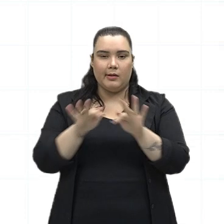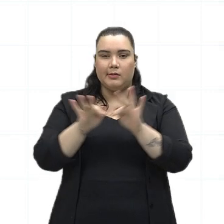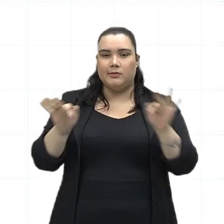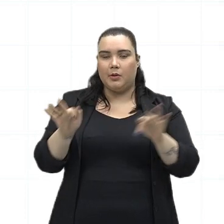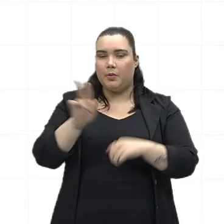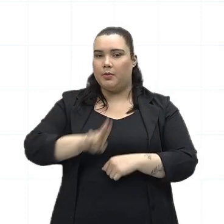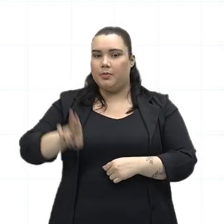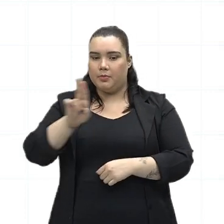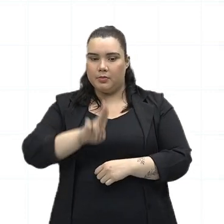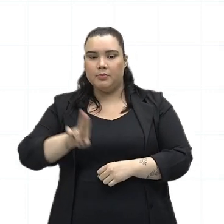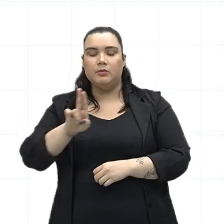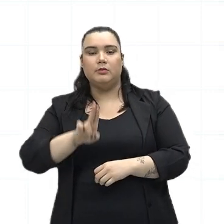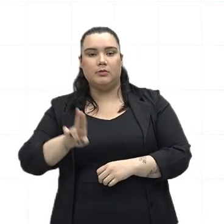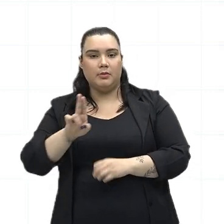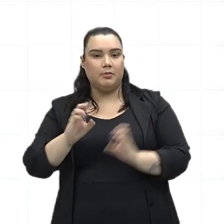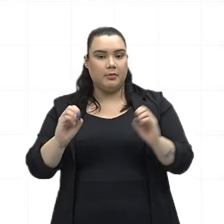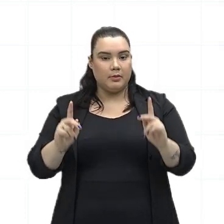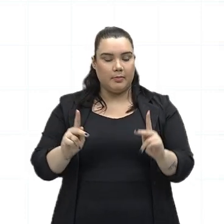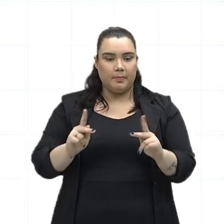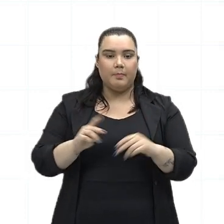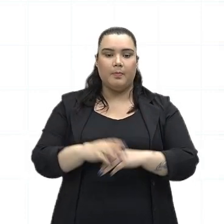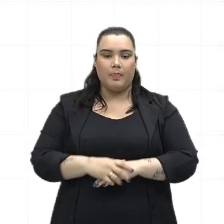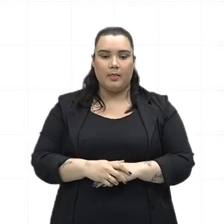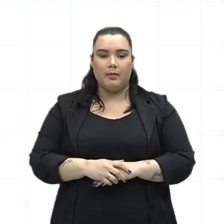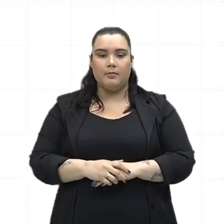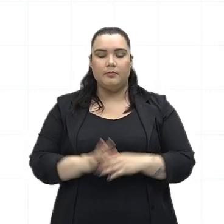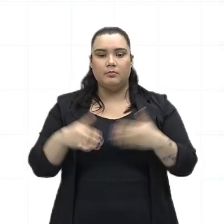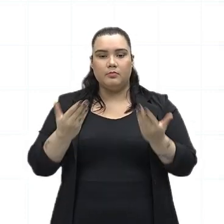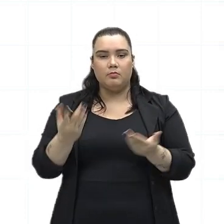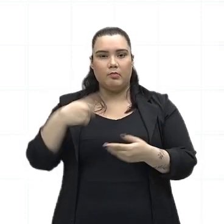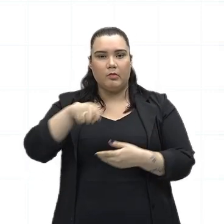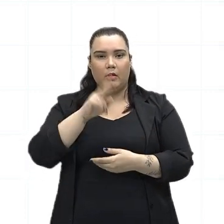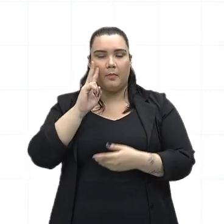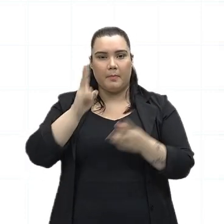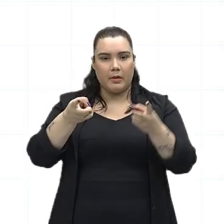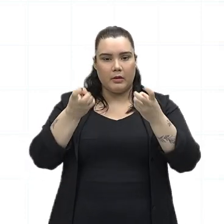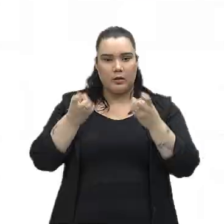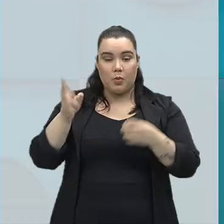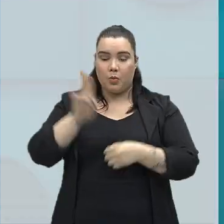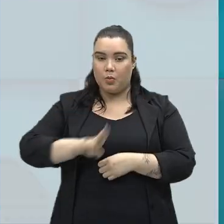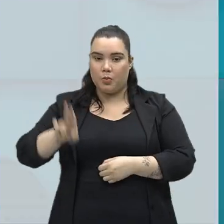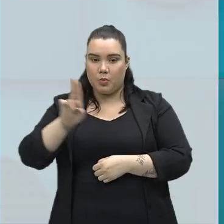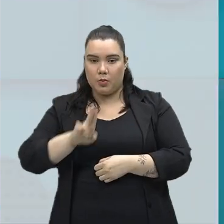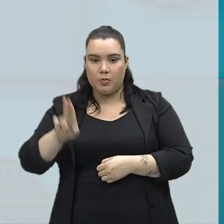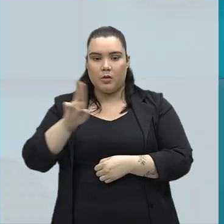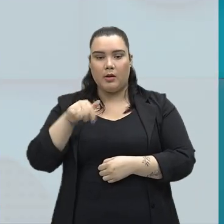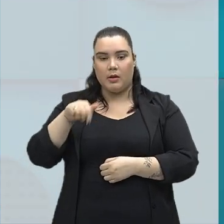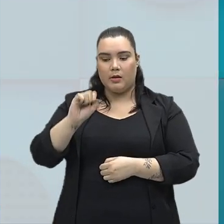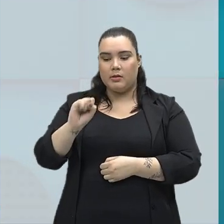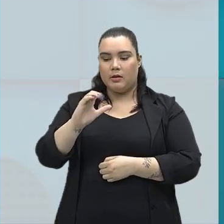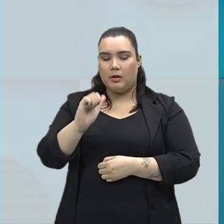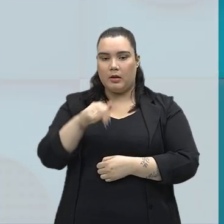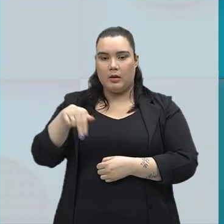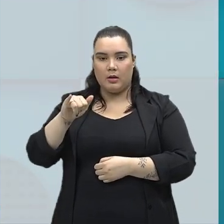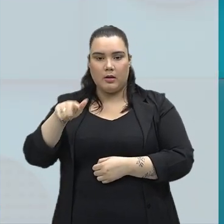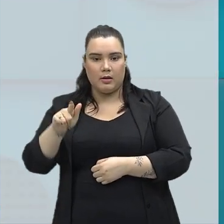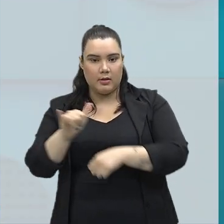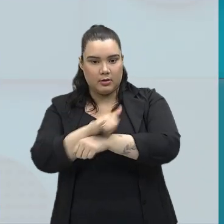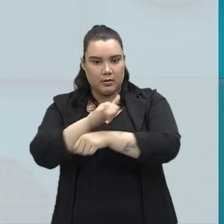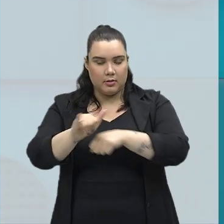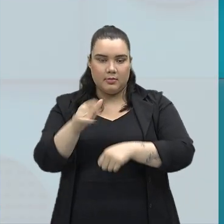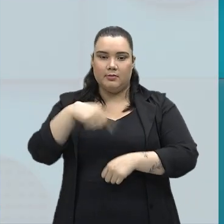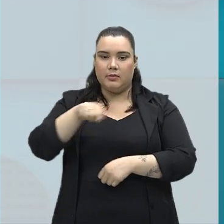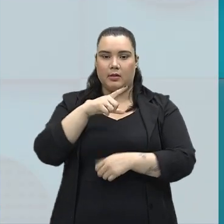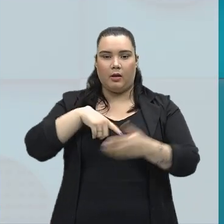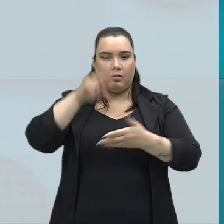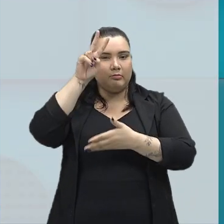ser utilizada, tá bom? E aí que vocês viram que quando vocês utilizam o scanning, vocês fazem uma